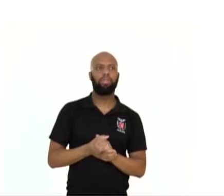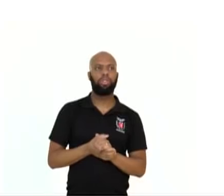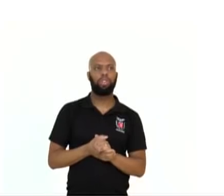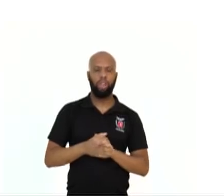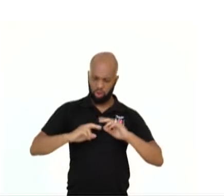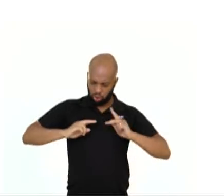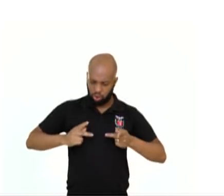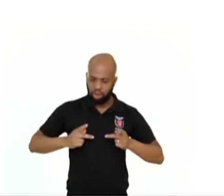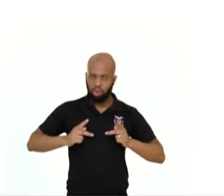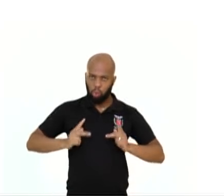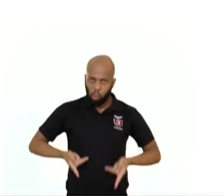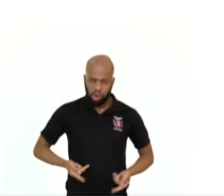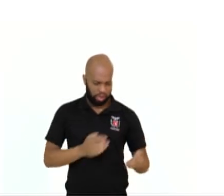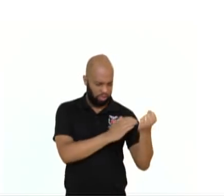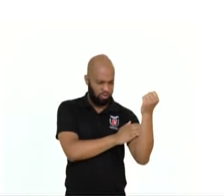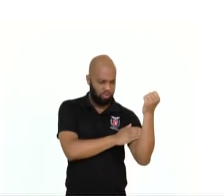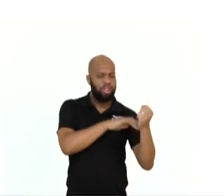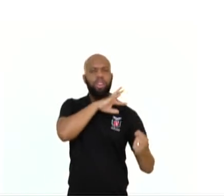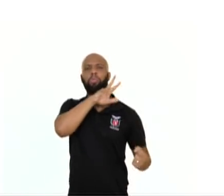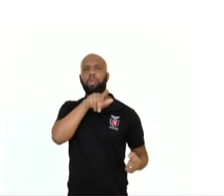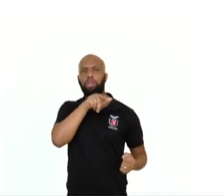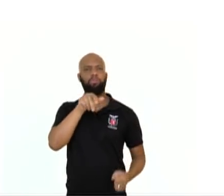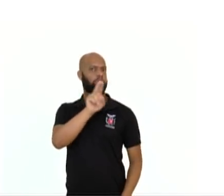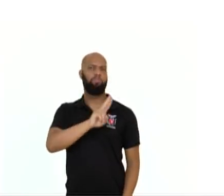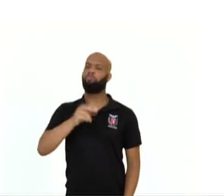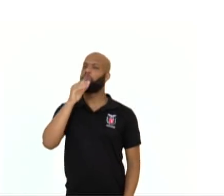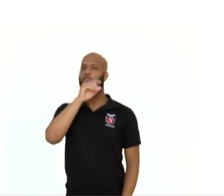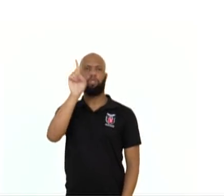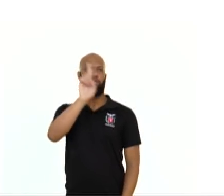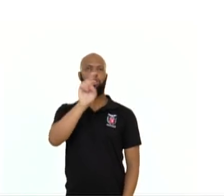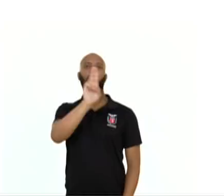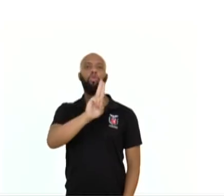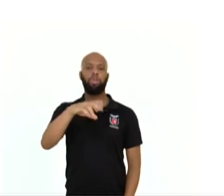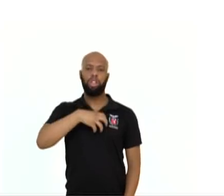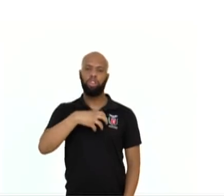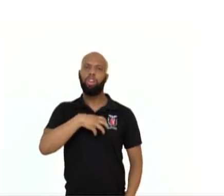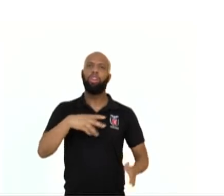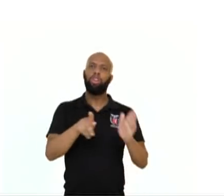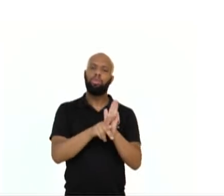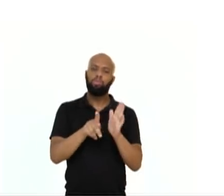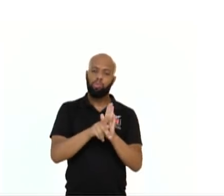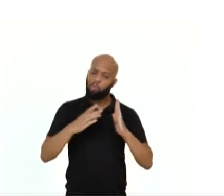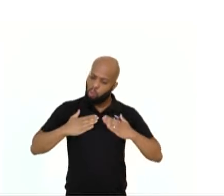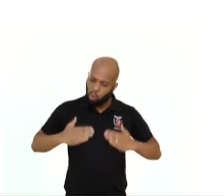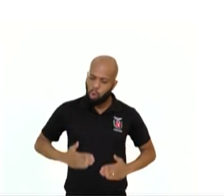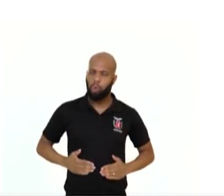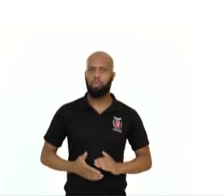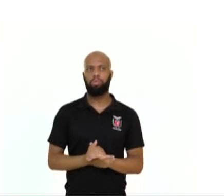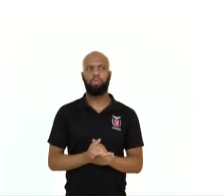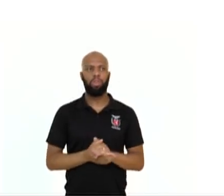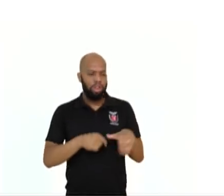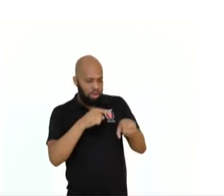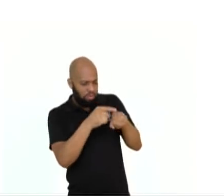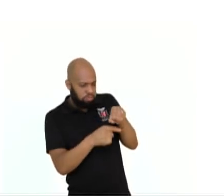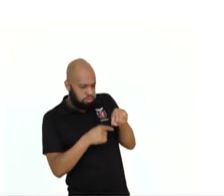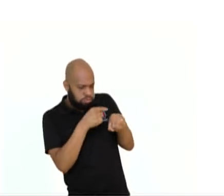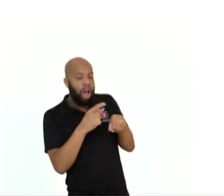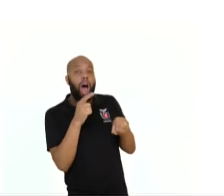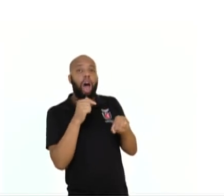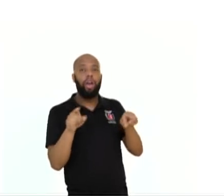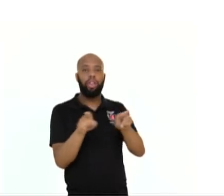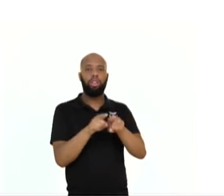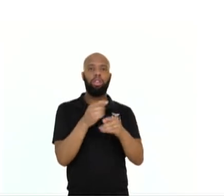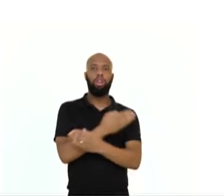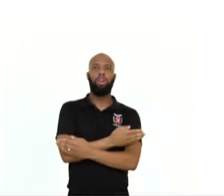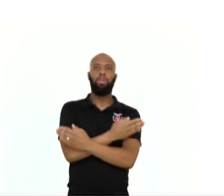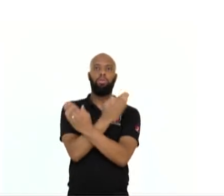Força humana e força animal. Não está utilizando calor, a gente está usando a força mecânica mesmo, não é? Roda d'água e moinho de vento. Onde está